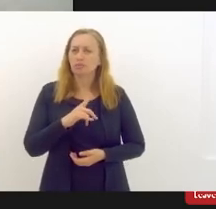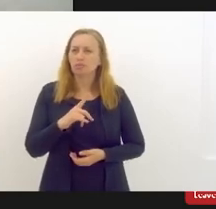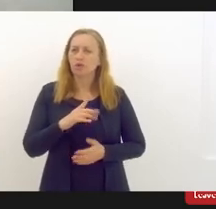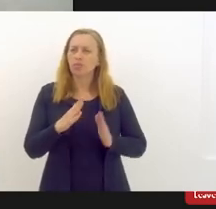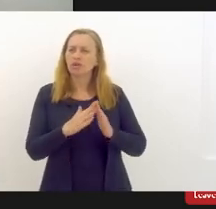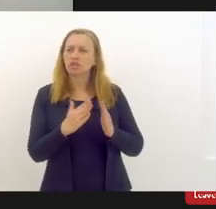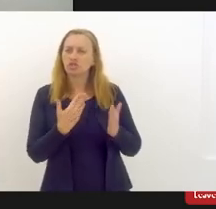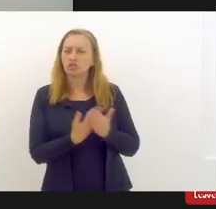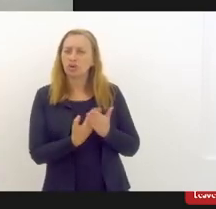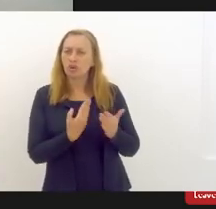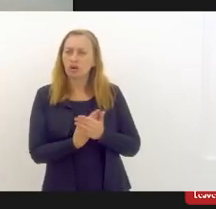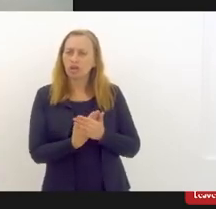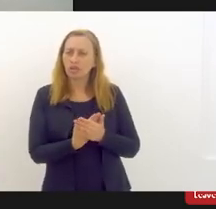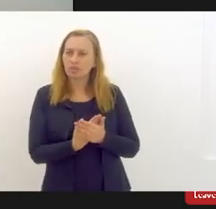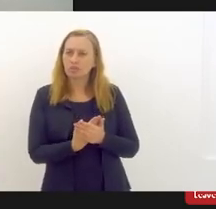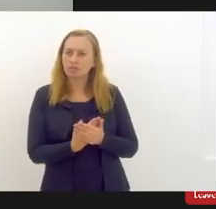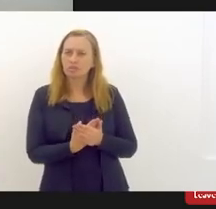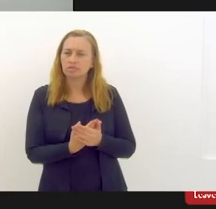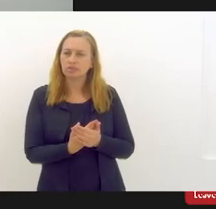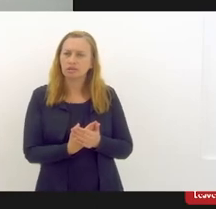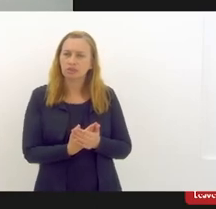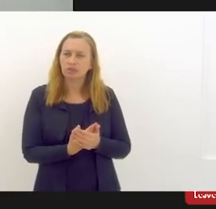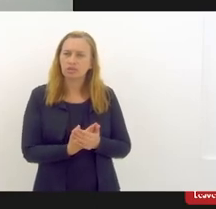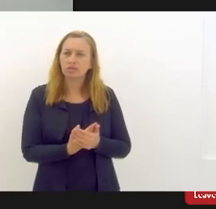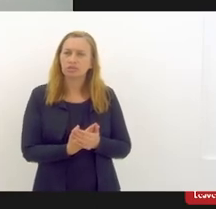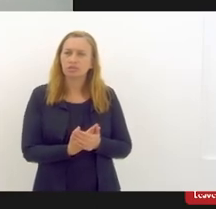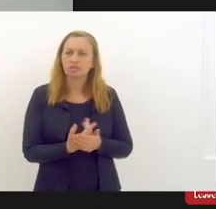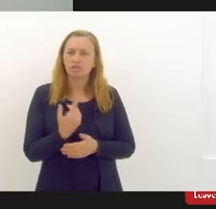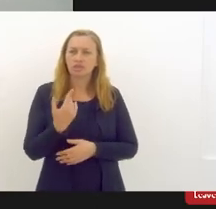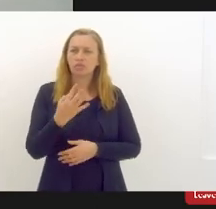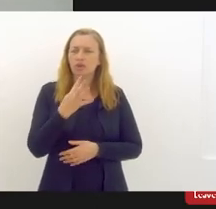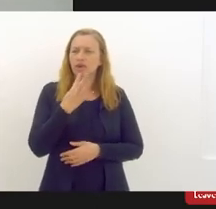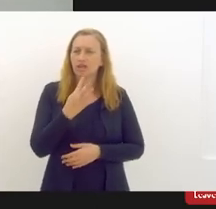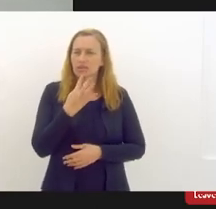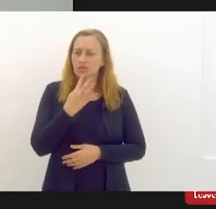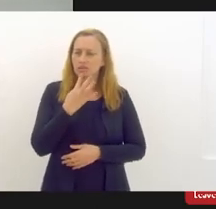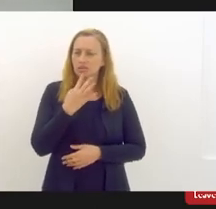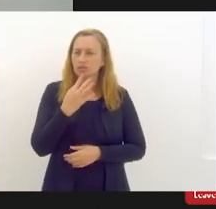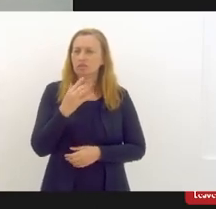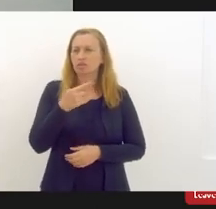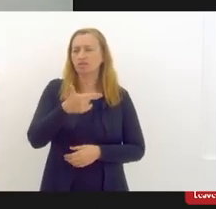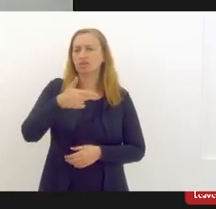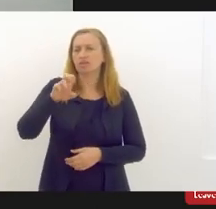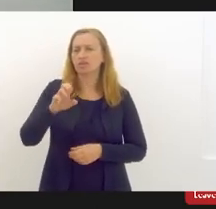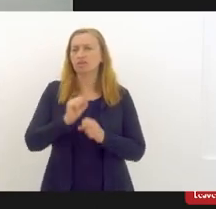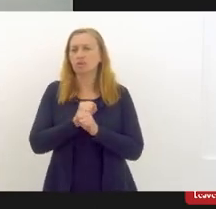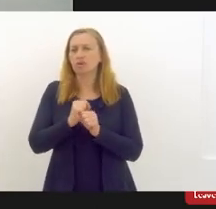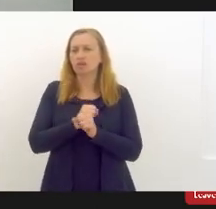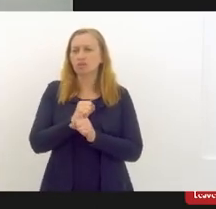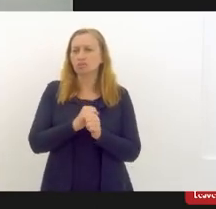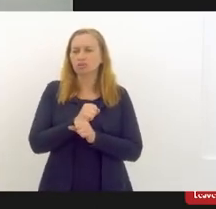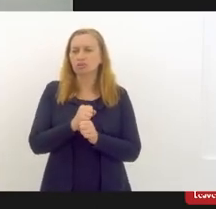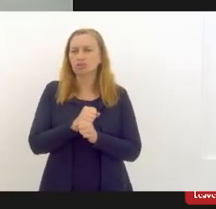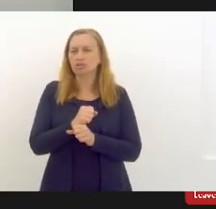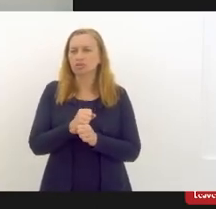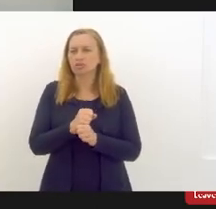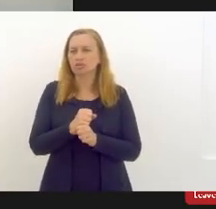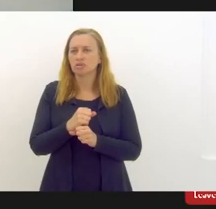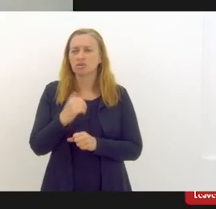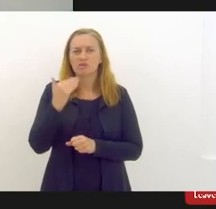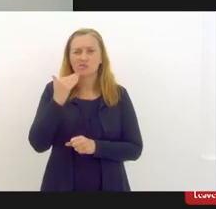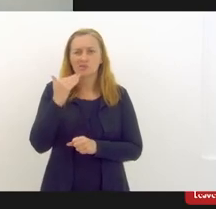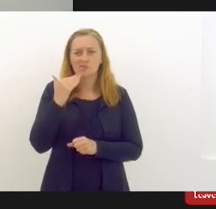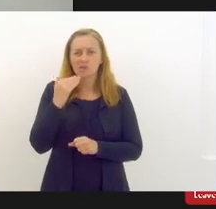temporária e que hoje já dura mais de 25 anos. São unidades de ensino que já duram mais de 25